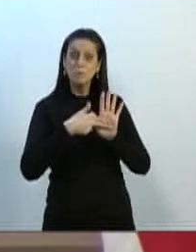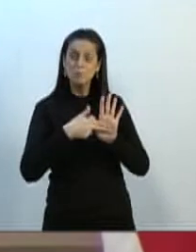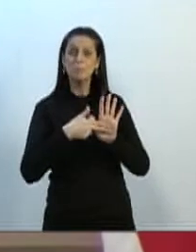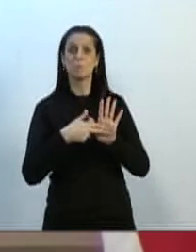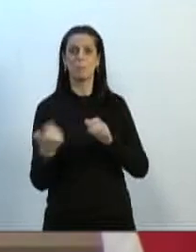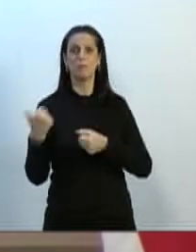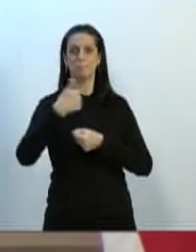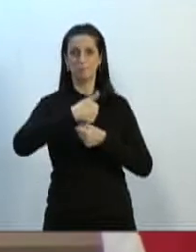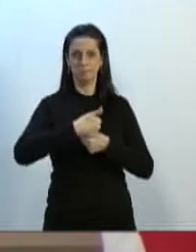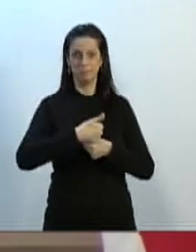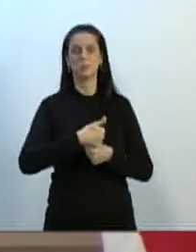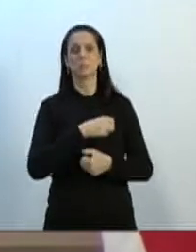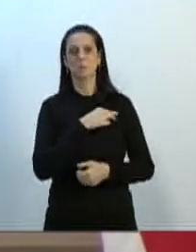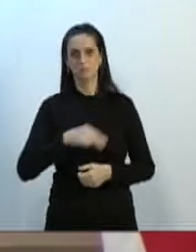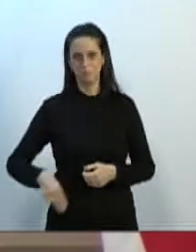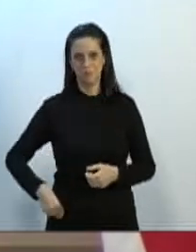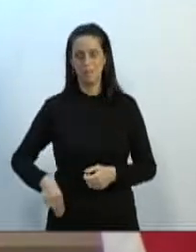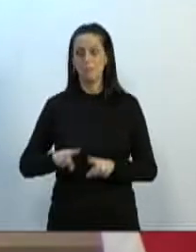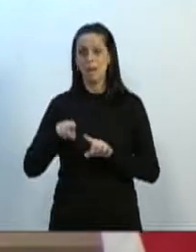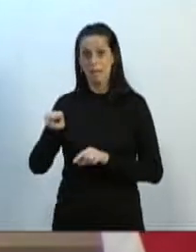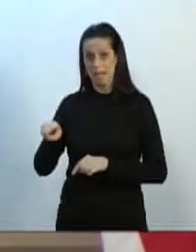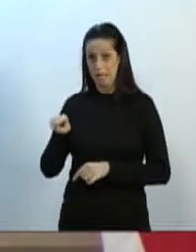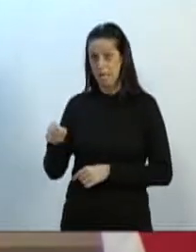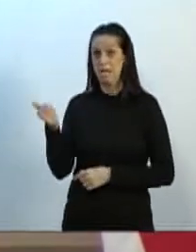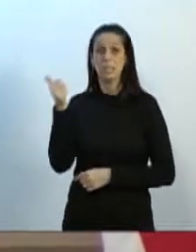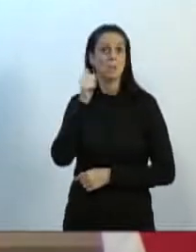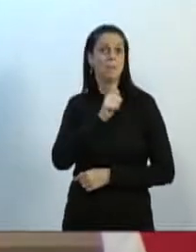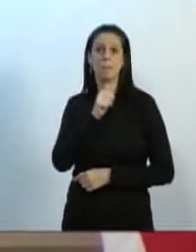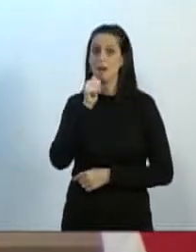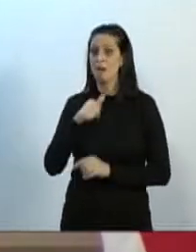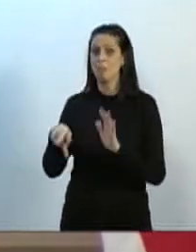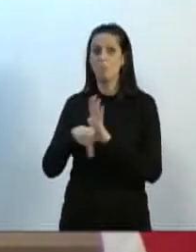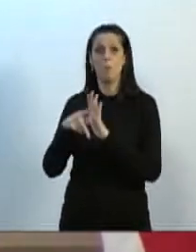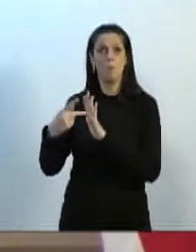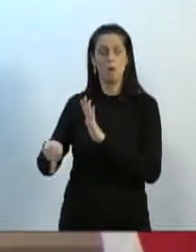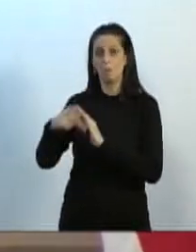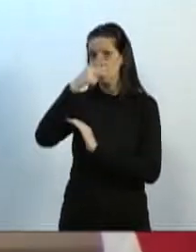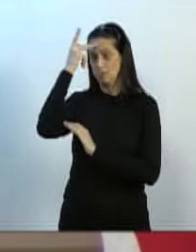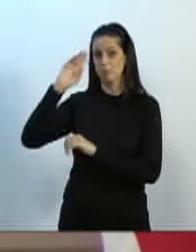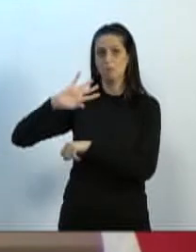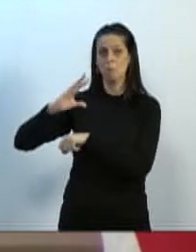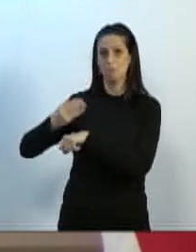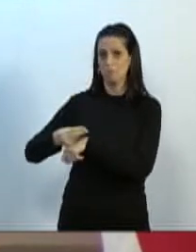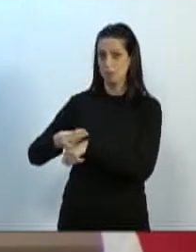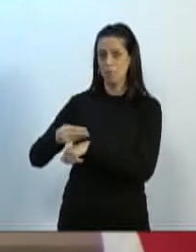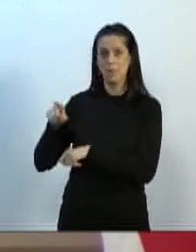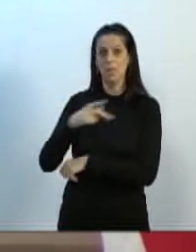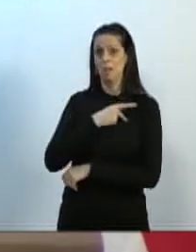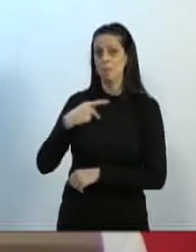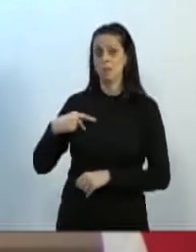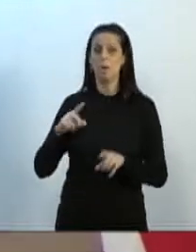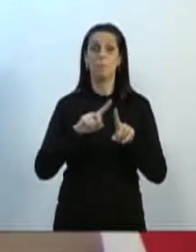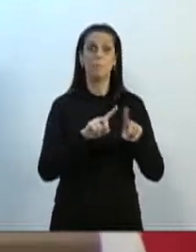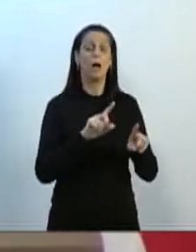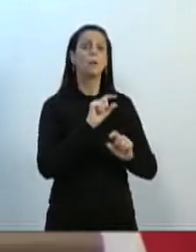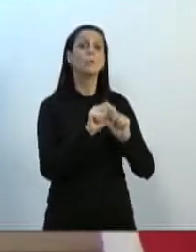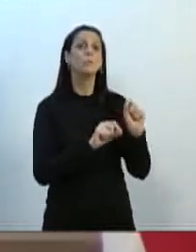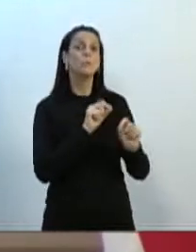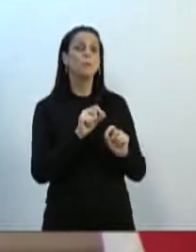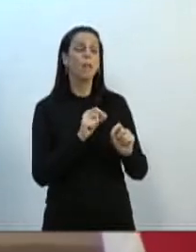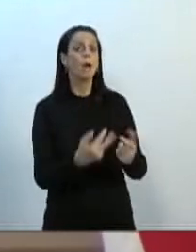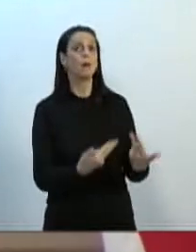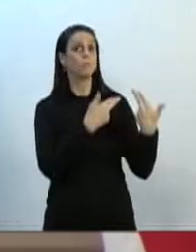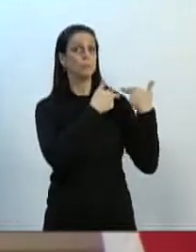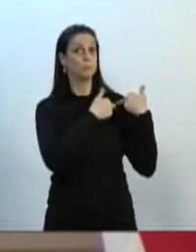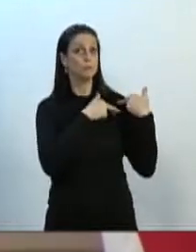ministra Damares não está falando para seus fiéis na igreja enquanto pastora, e sim está imbuída de um